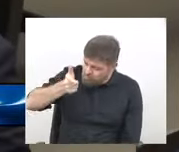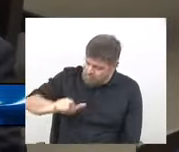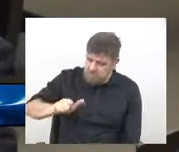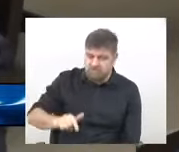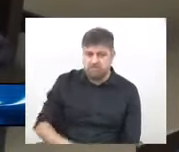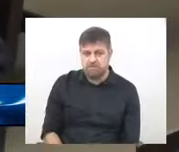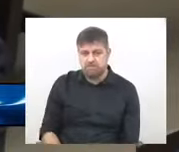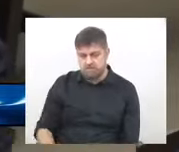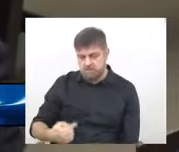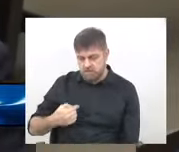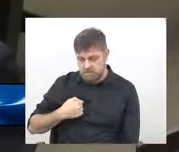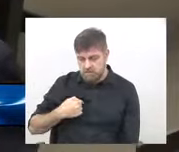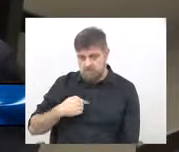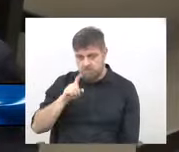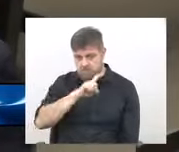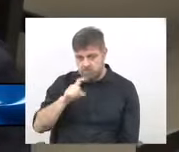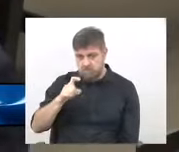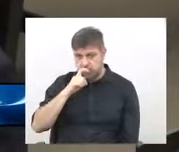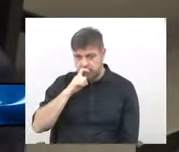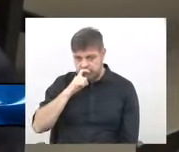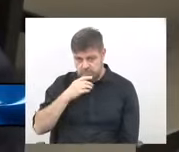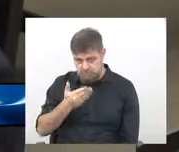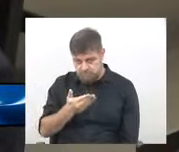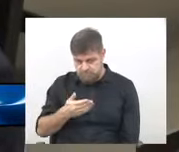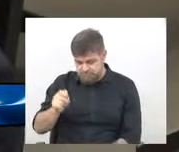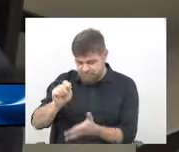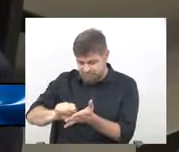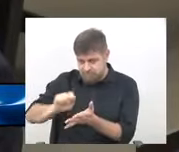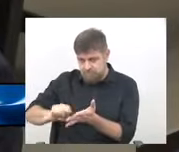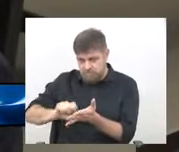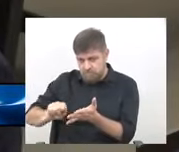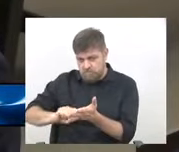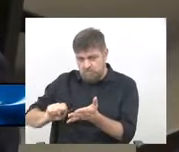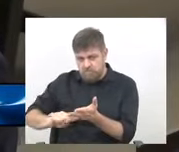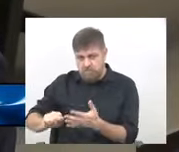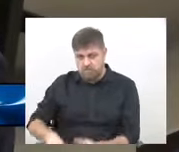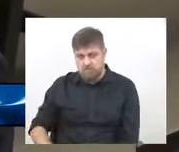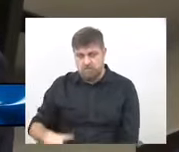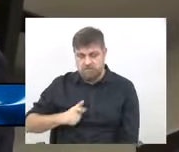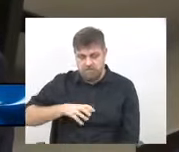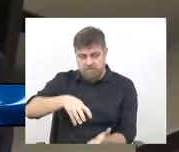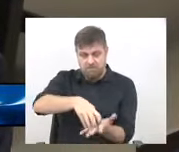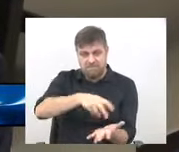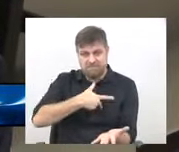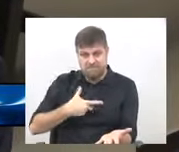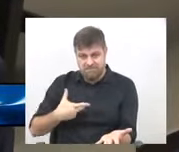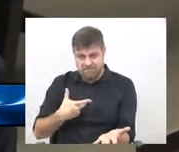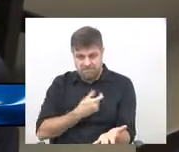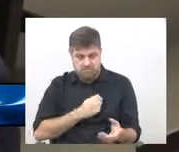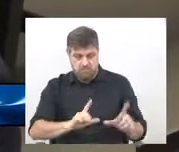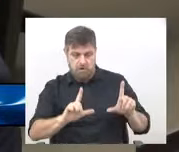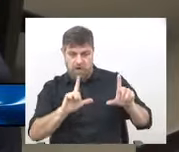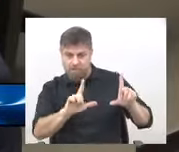como coautor do projeto do nome de um centro de saúde da cidade de